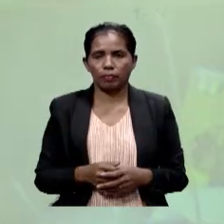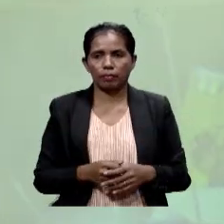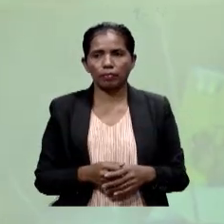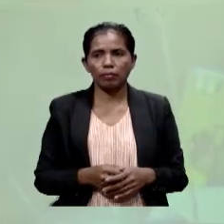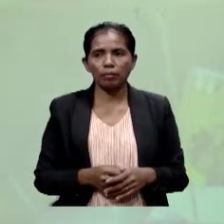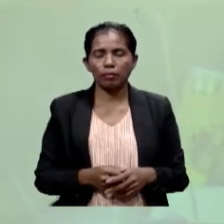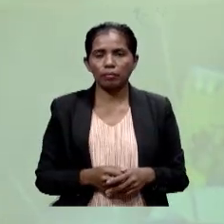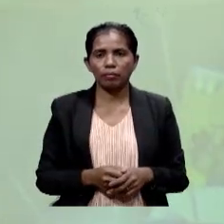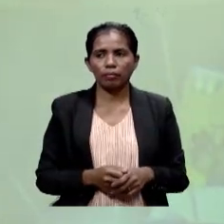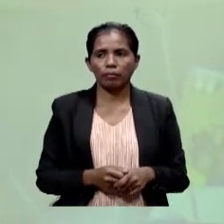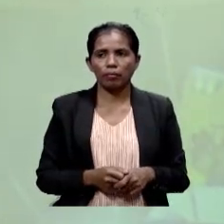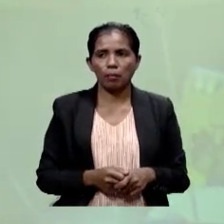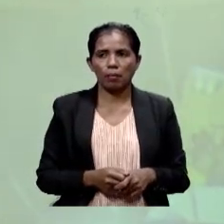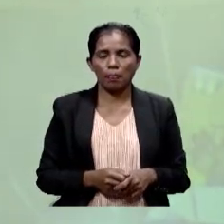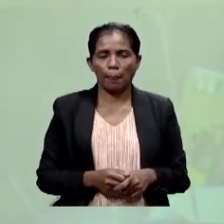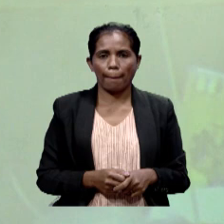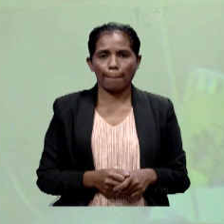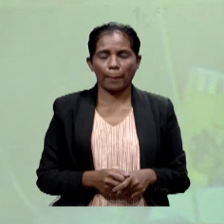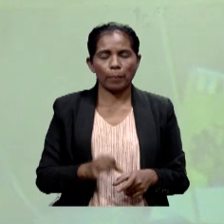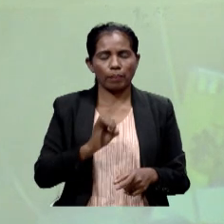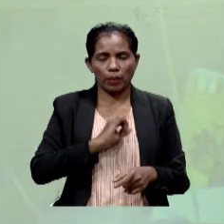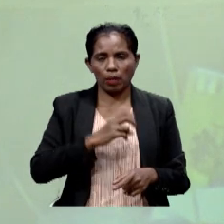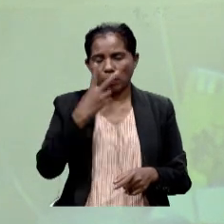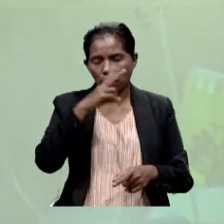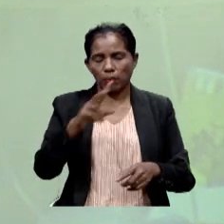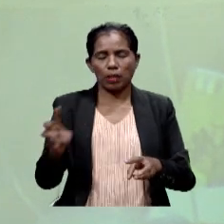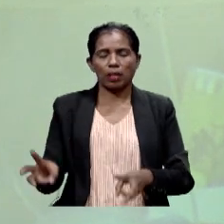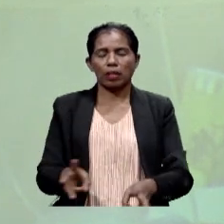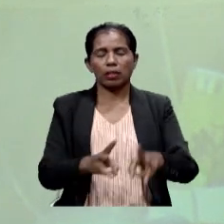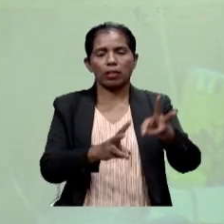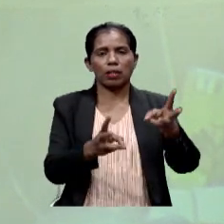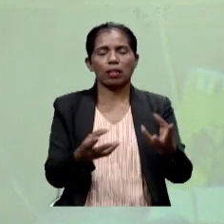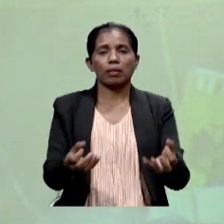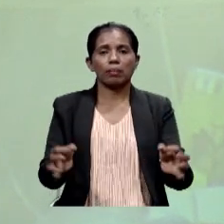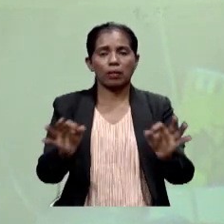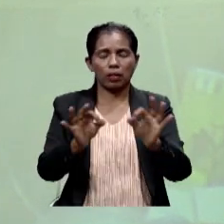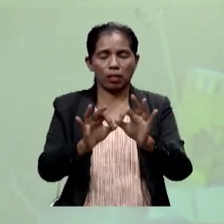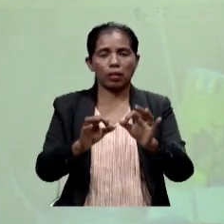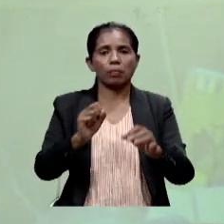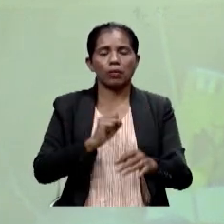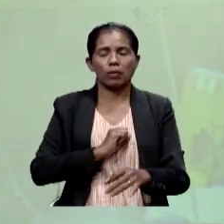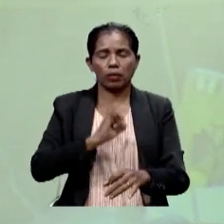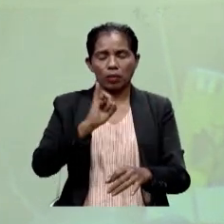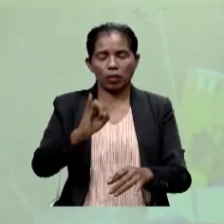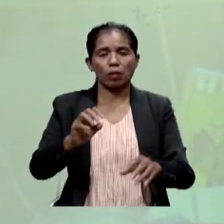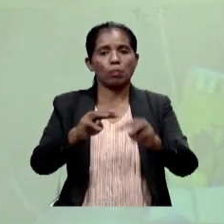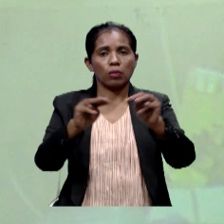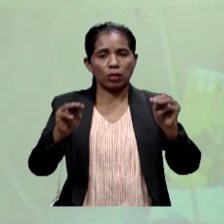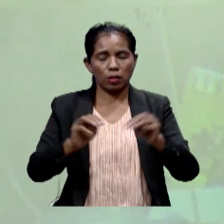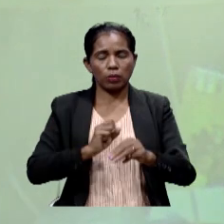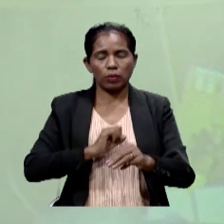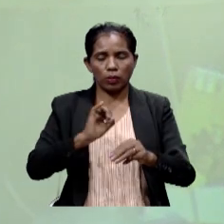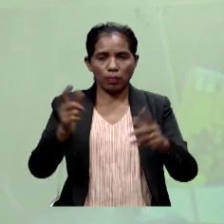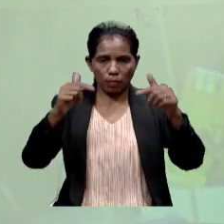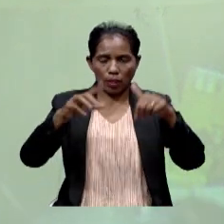ba estrada tau liga liu ba estrada principal Covalima nenia liga município Covalima mai capital